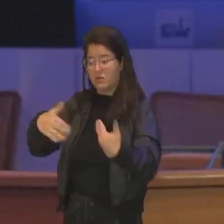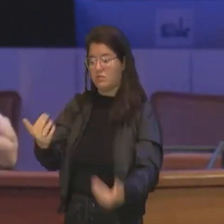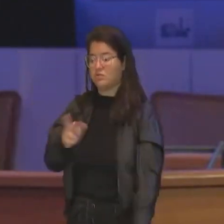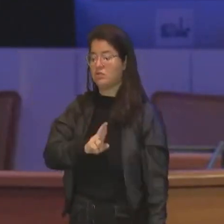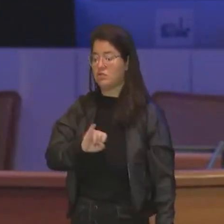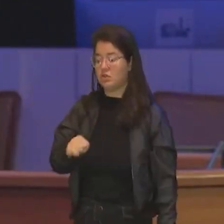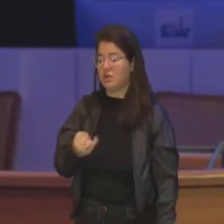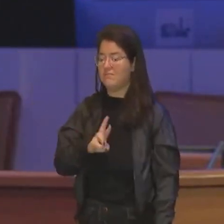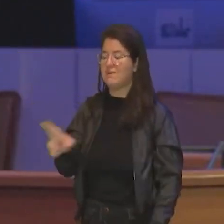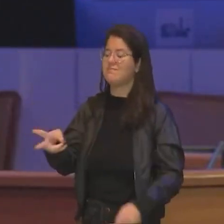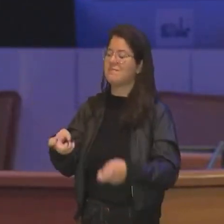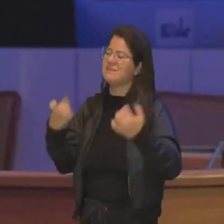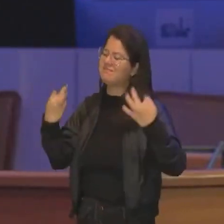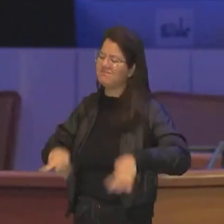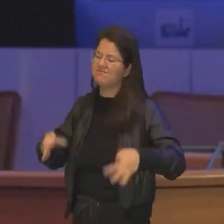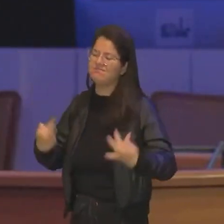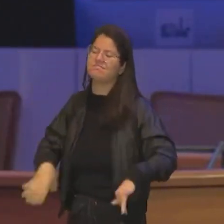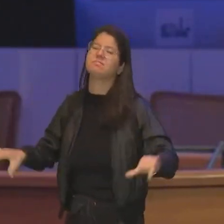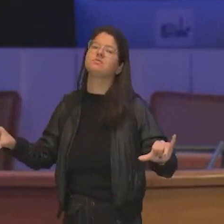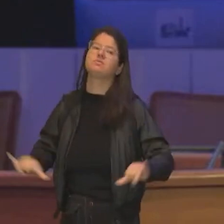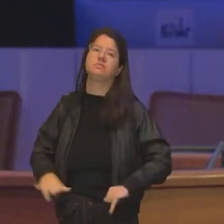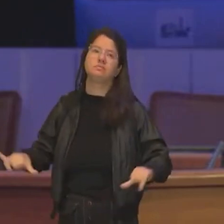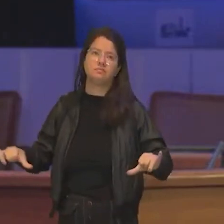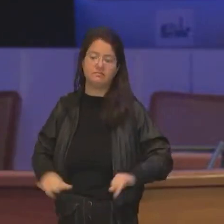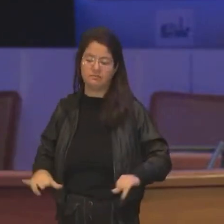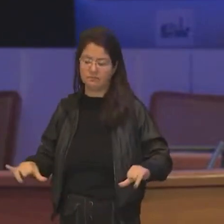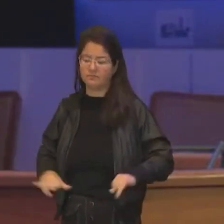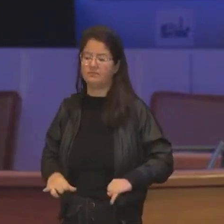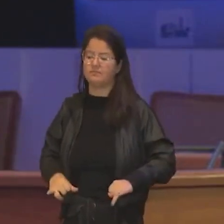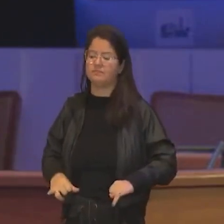percebe muita dor, muito sofrimento para com o seu povo.